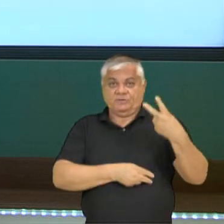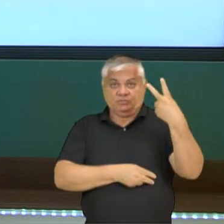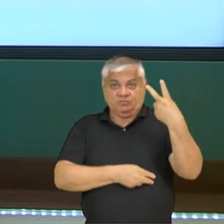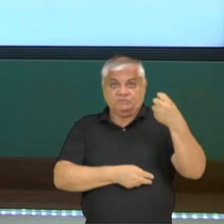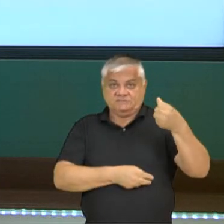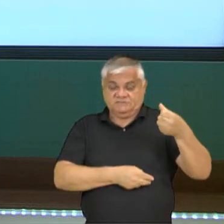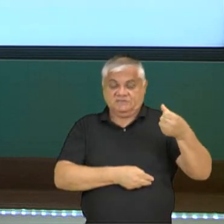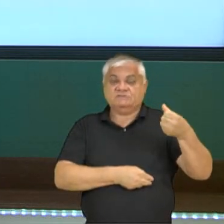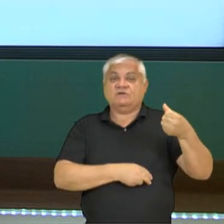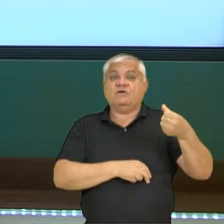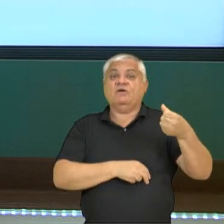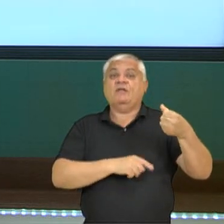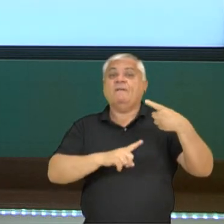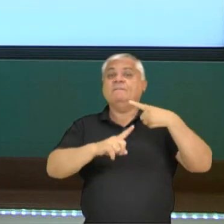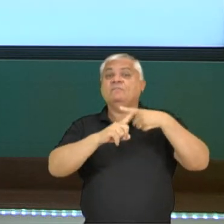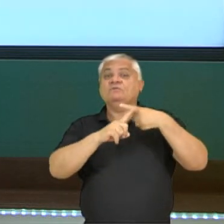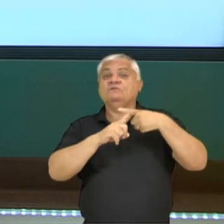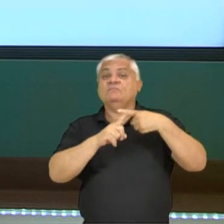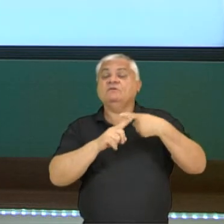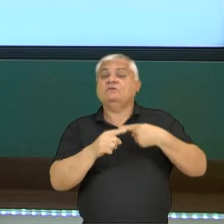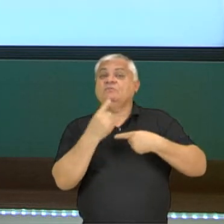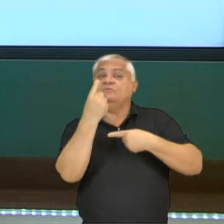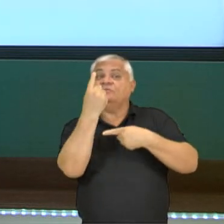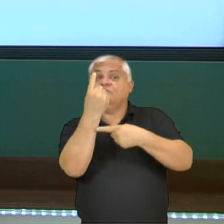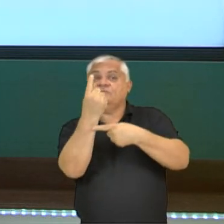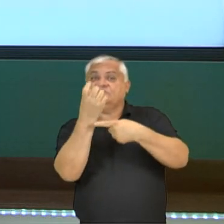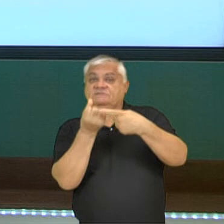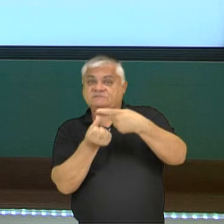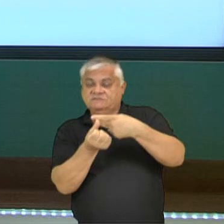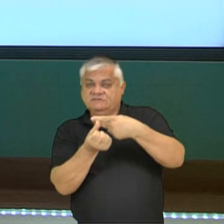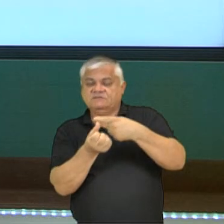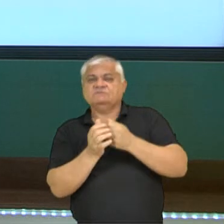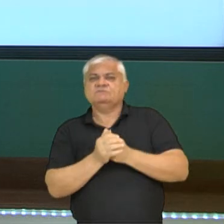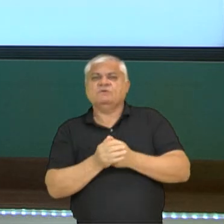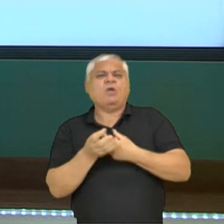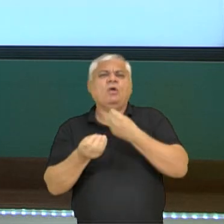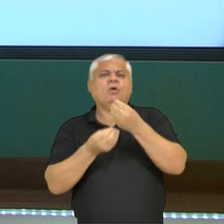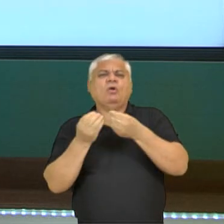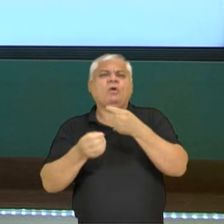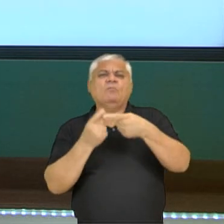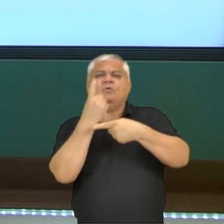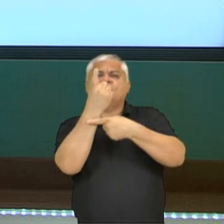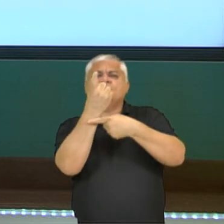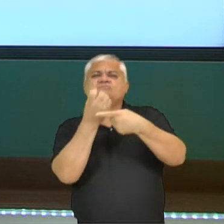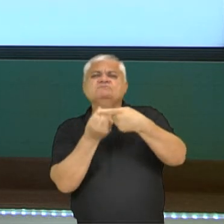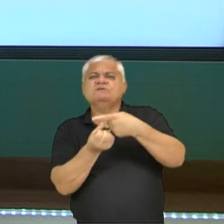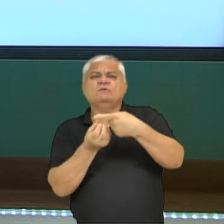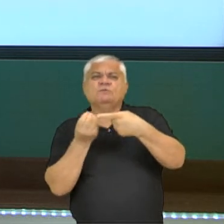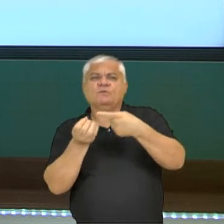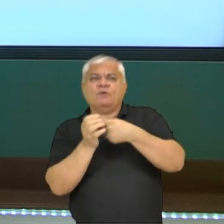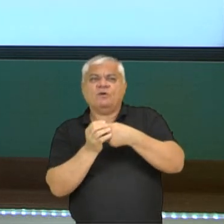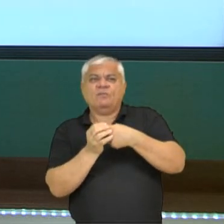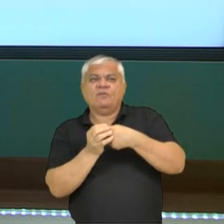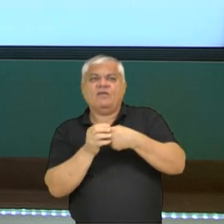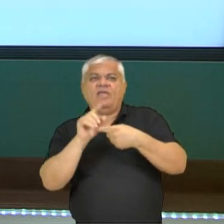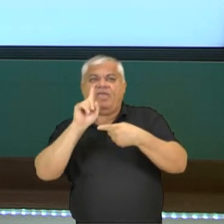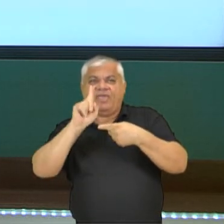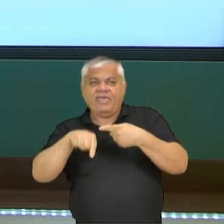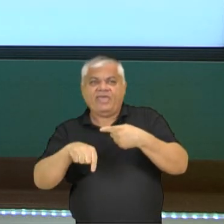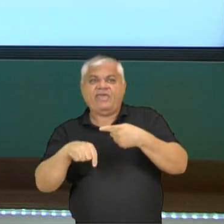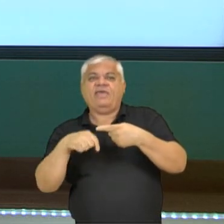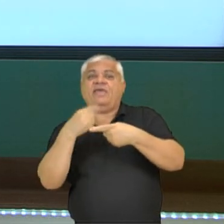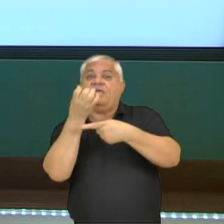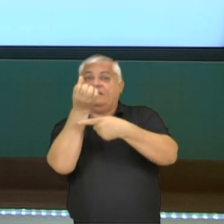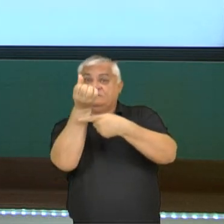e multiplico pelo inverso da segunda. Qual é o inverso de 1/6? O inverso de